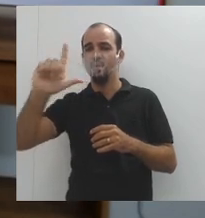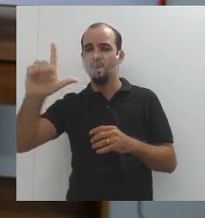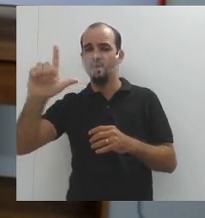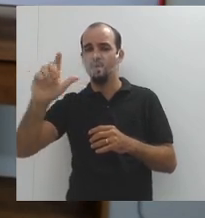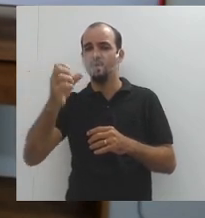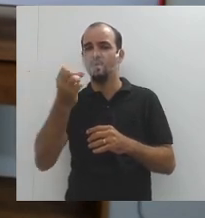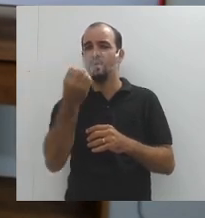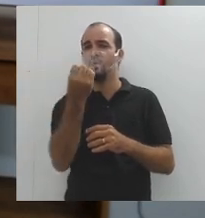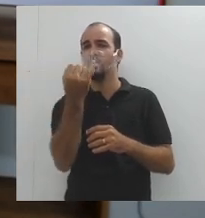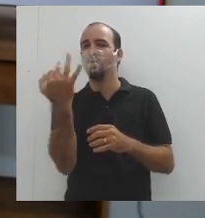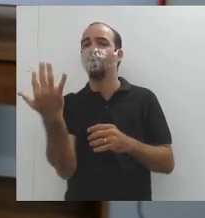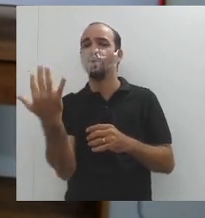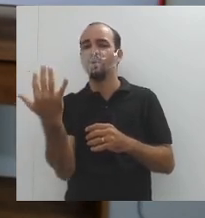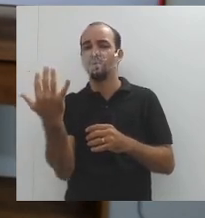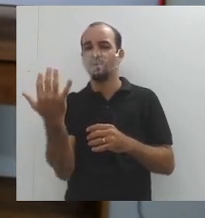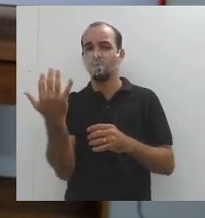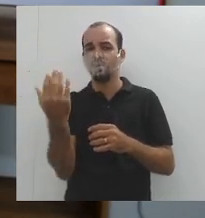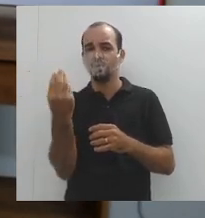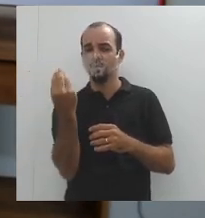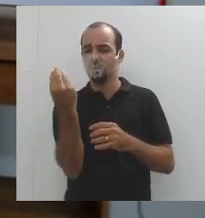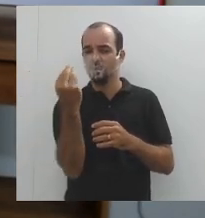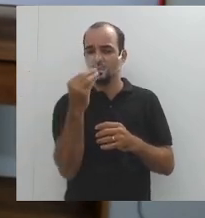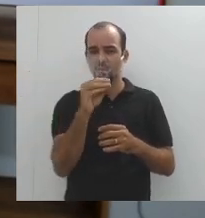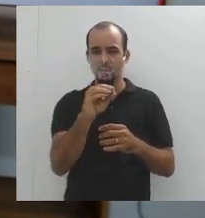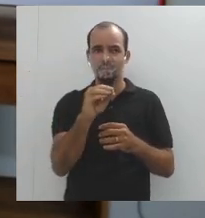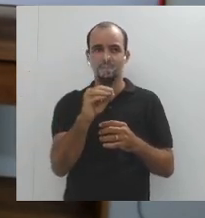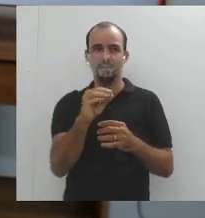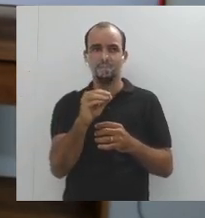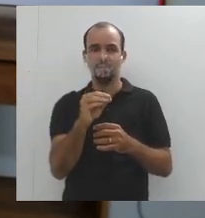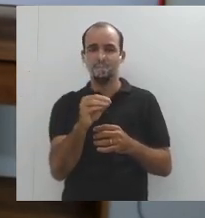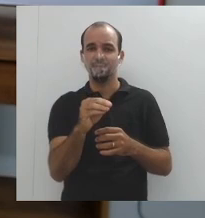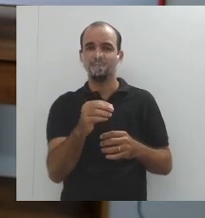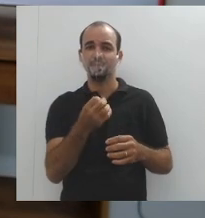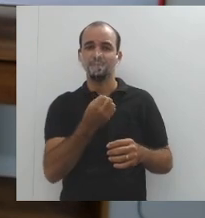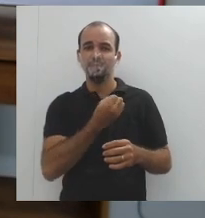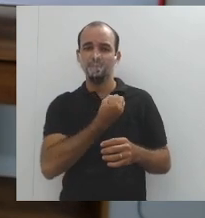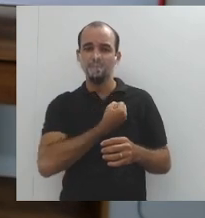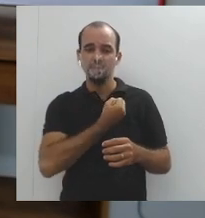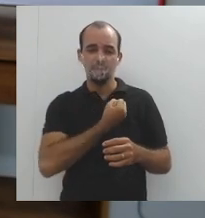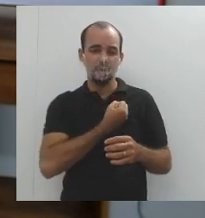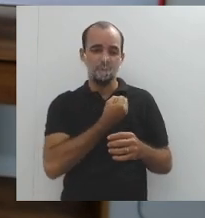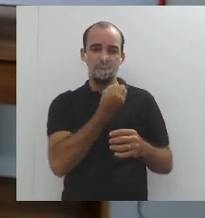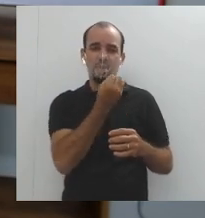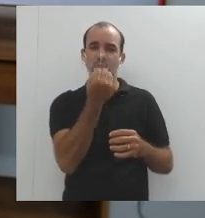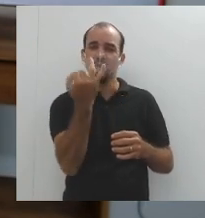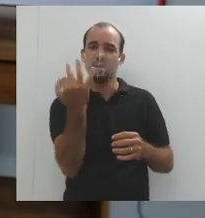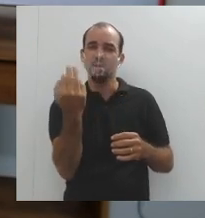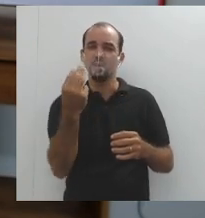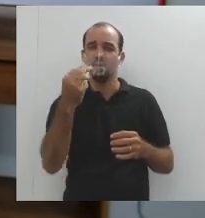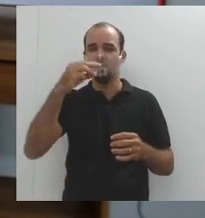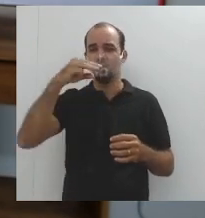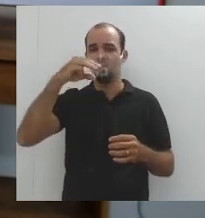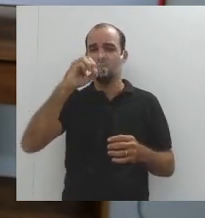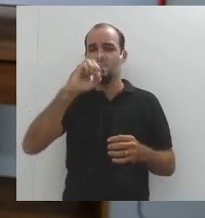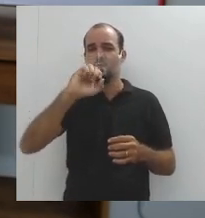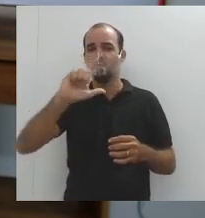ser dado por número de mols. Ó, nós